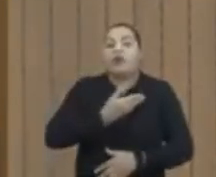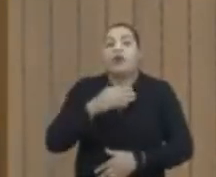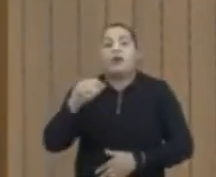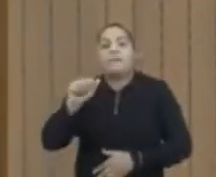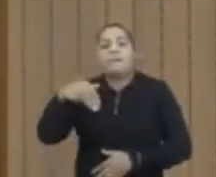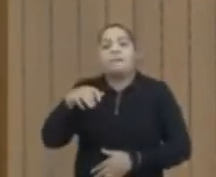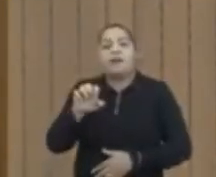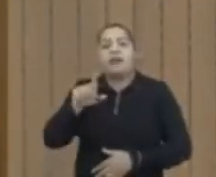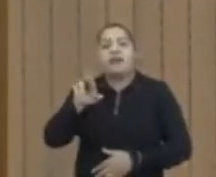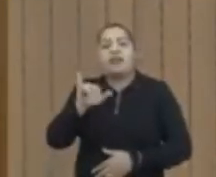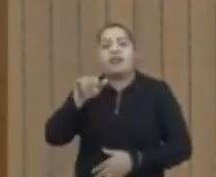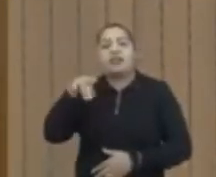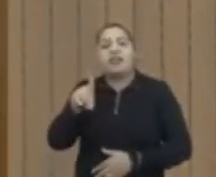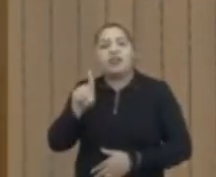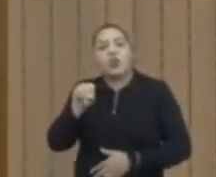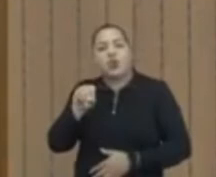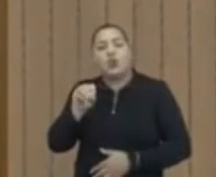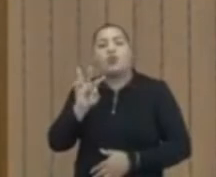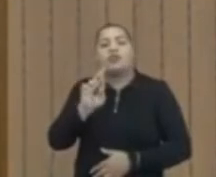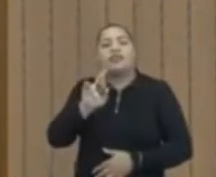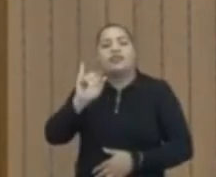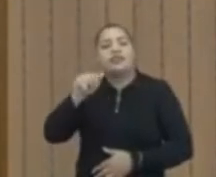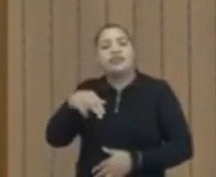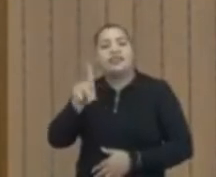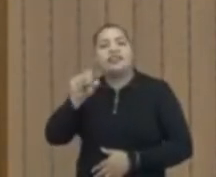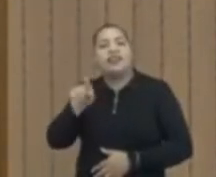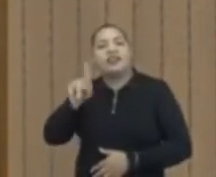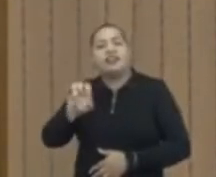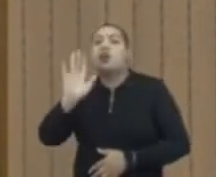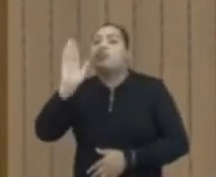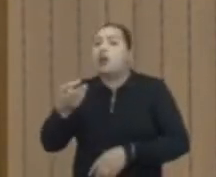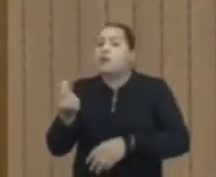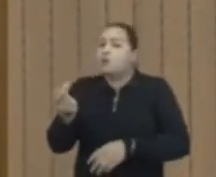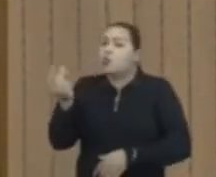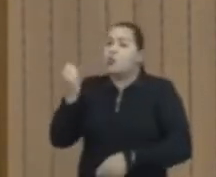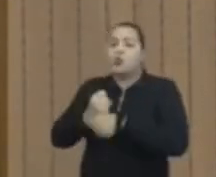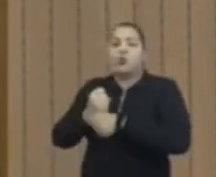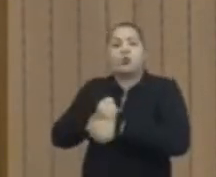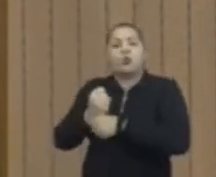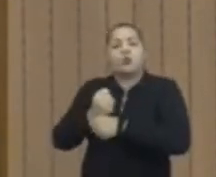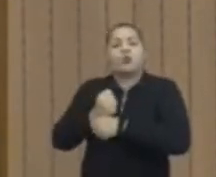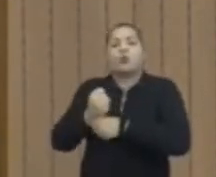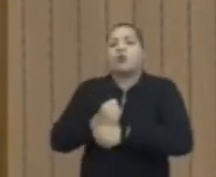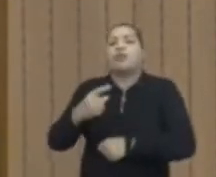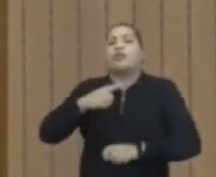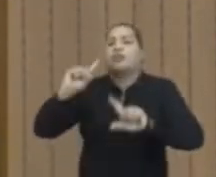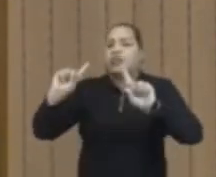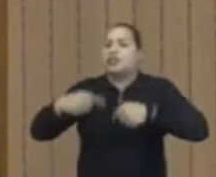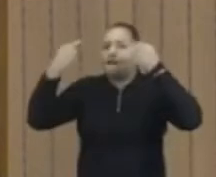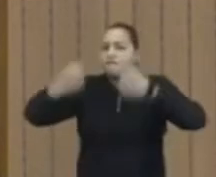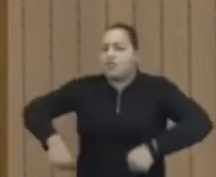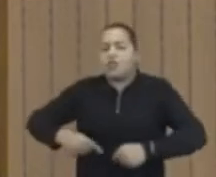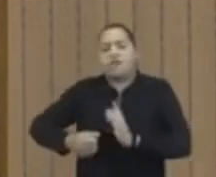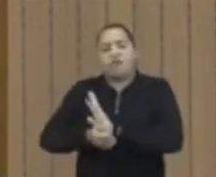Trindade, também, que já tem muito tempo, que muitos desafios aqui do Ministério Público